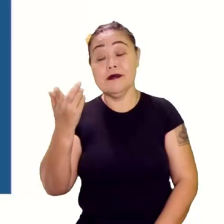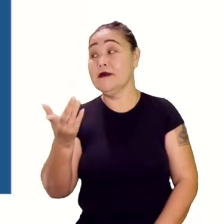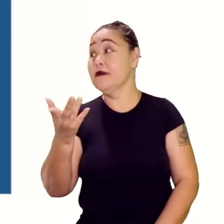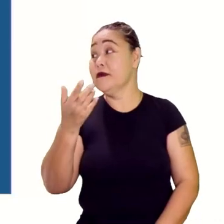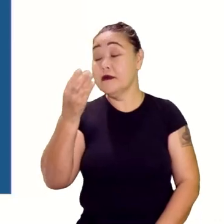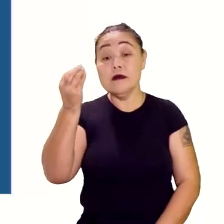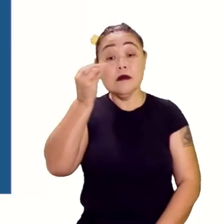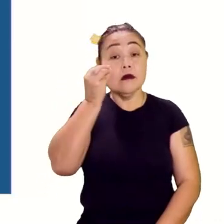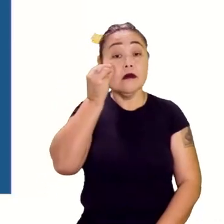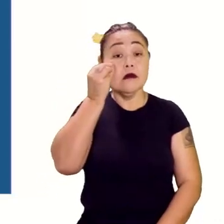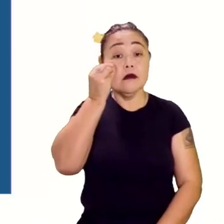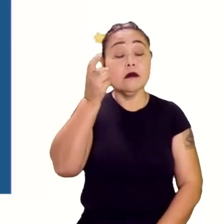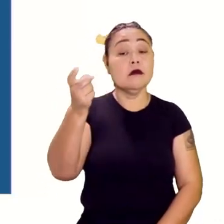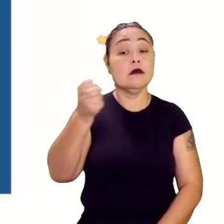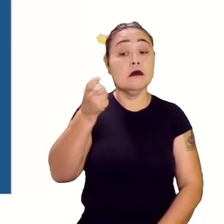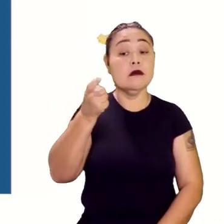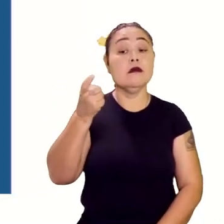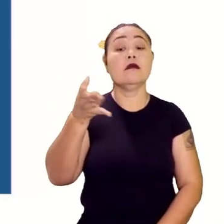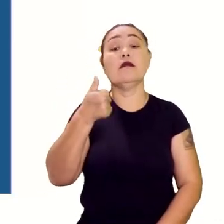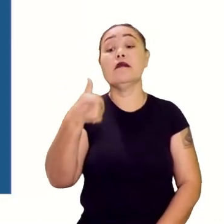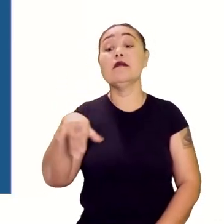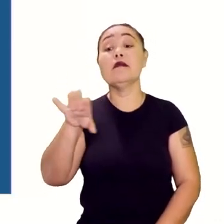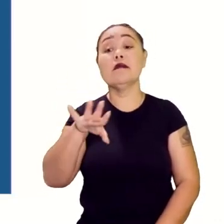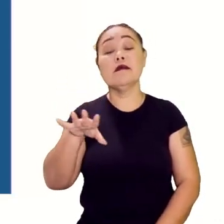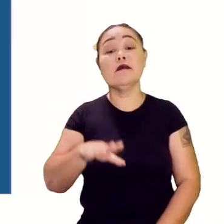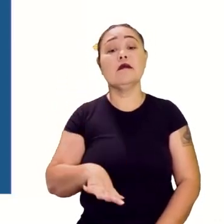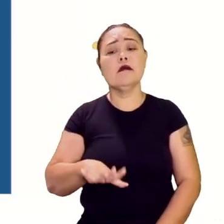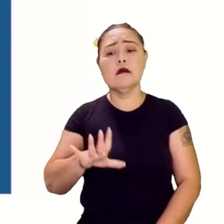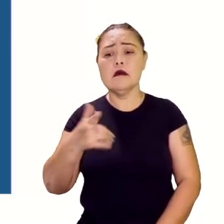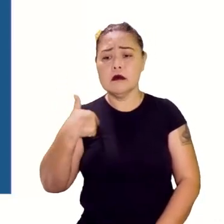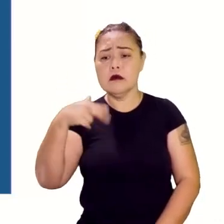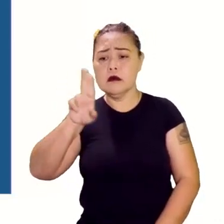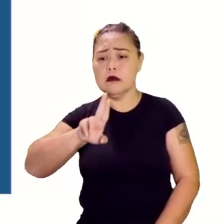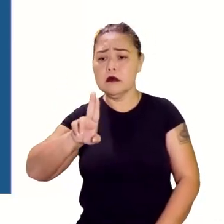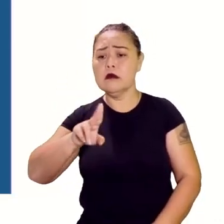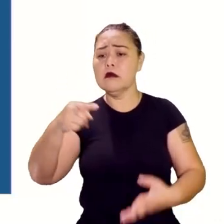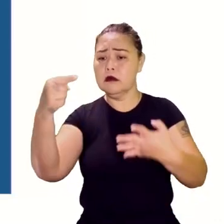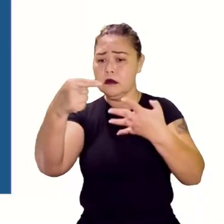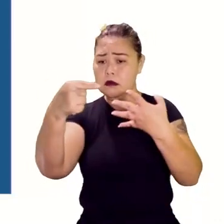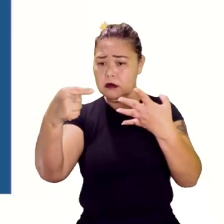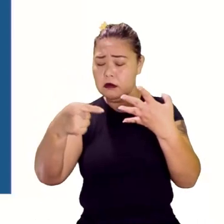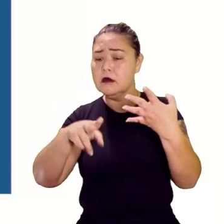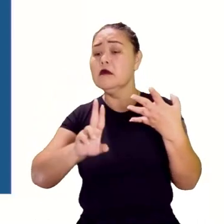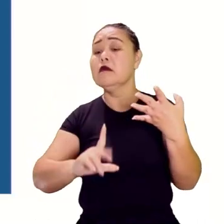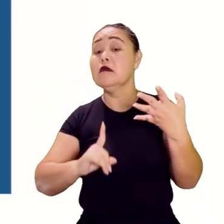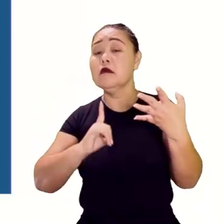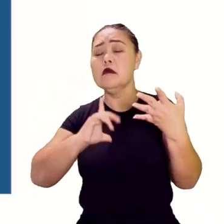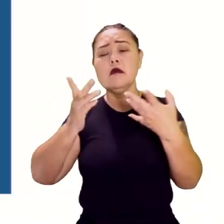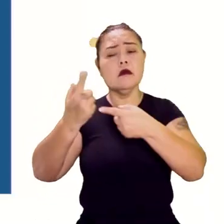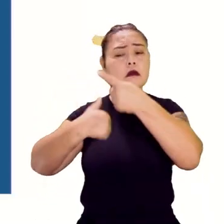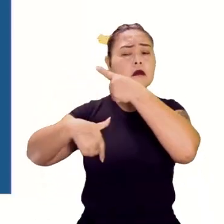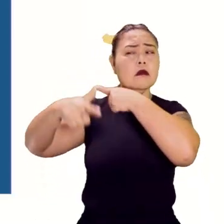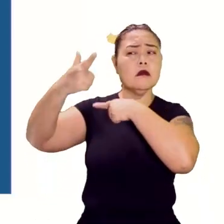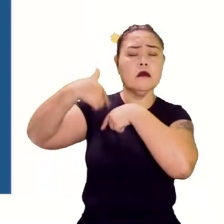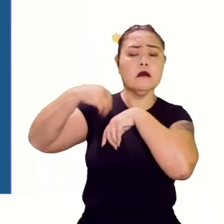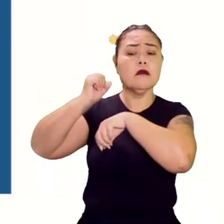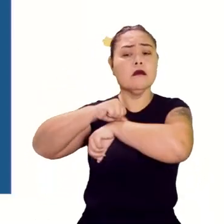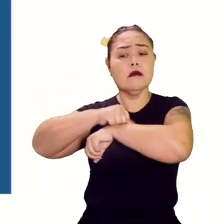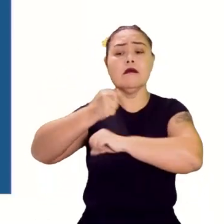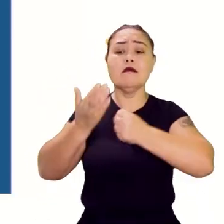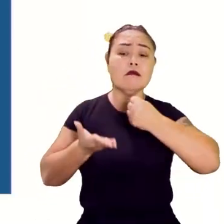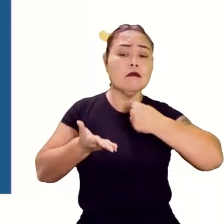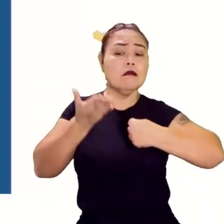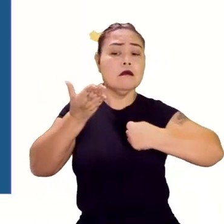né? Vamos ver. O x é quem? Podemos aplicar uma propriedade aqui também, né? Que vem lá do nosso rep da